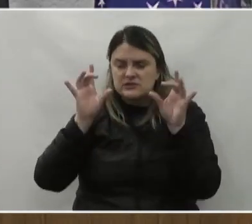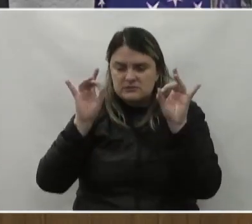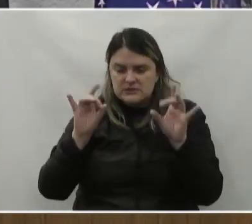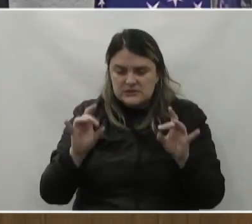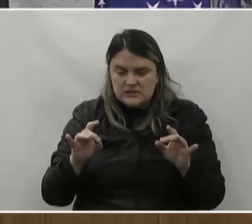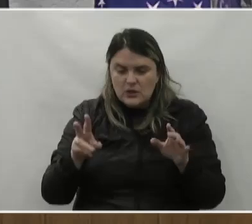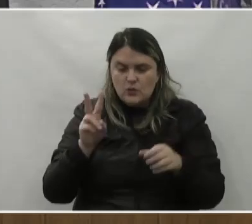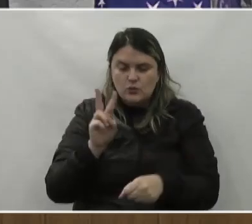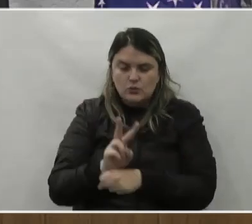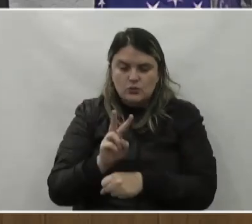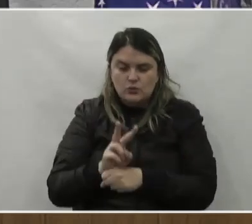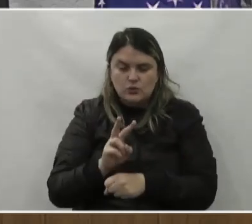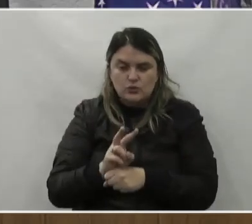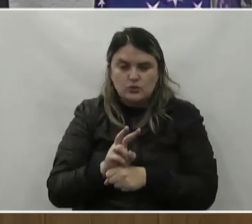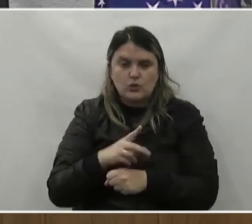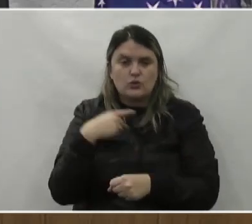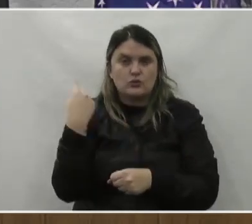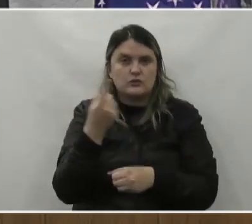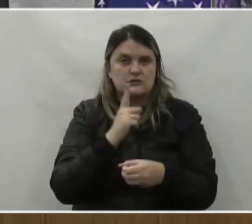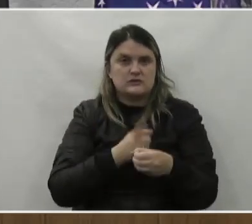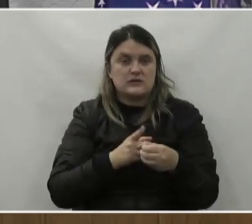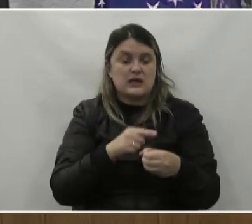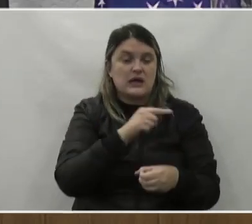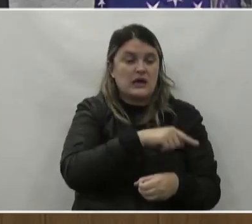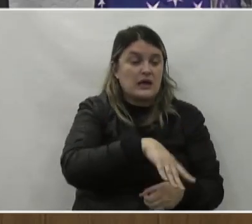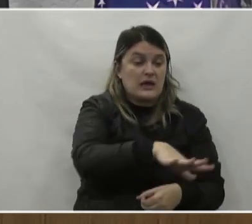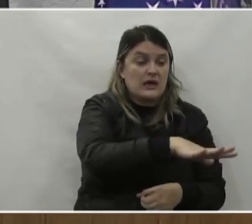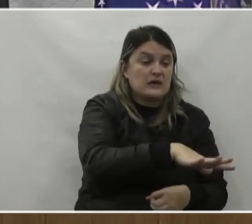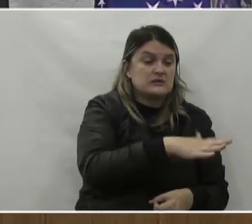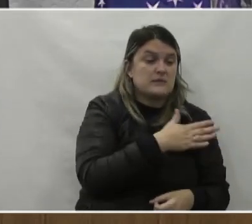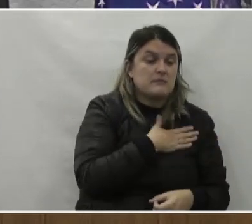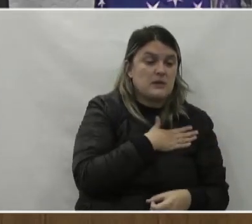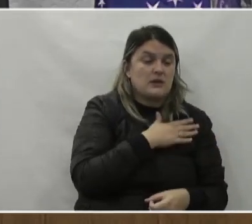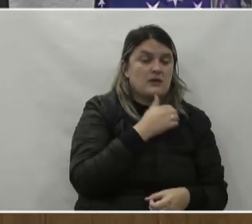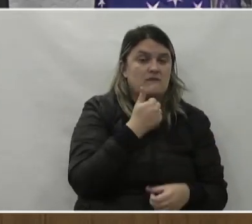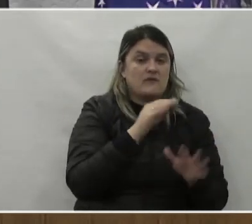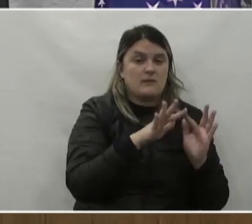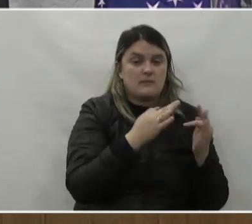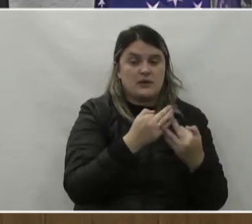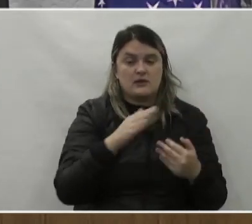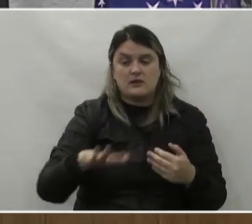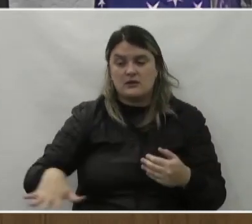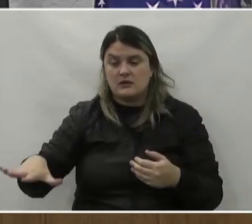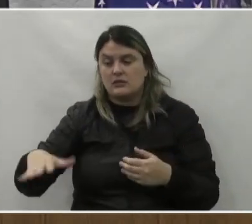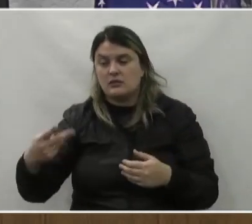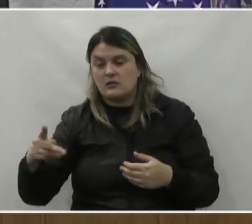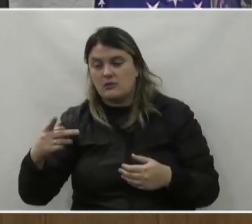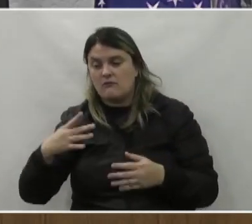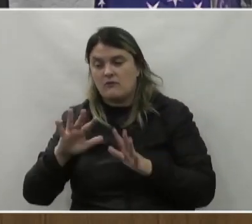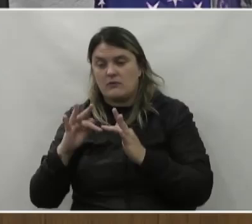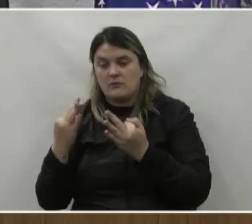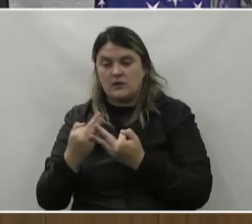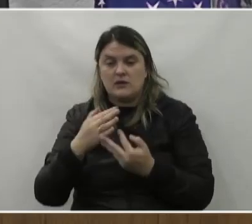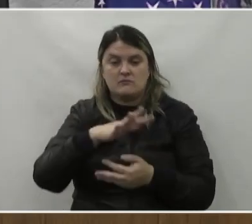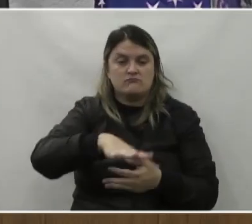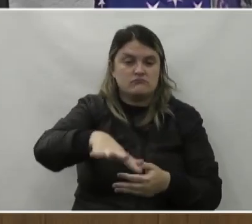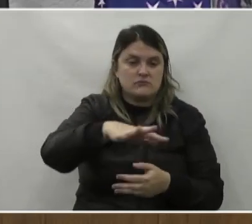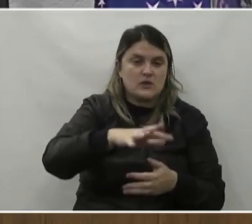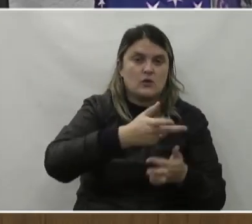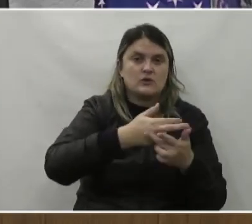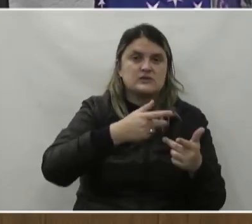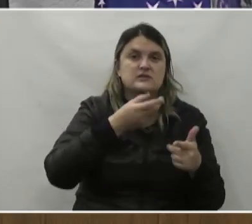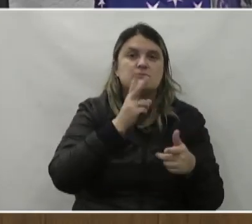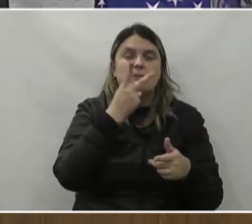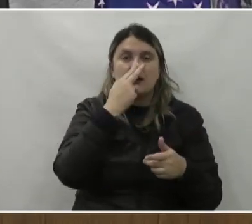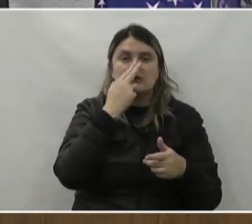material e imaterial da região. Outorgada como cidadã honorária por esta Casa Legislativa em 22 de outubro